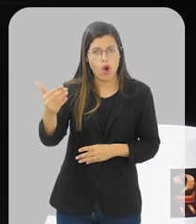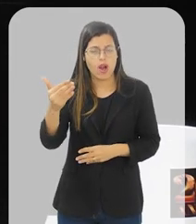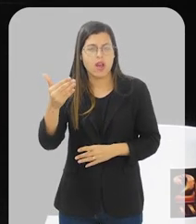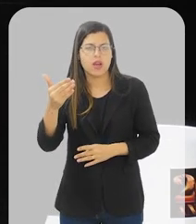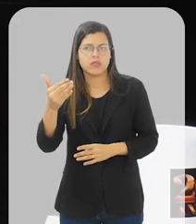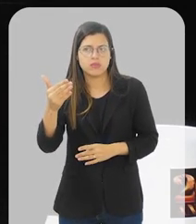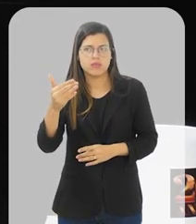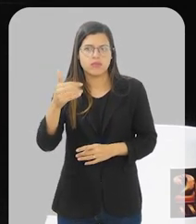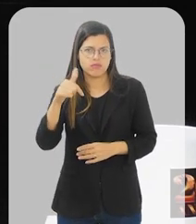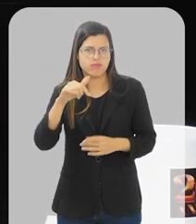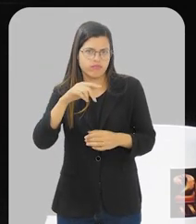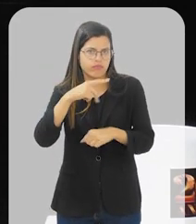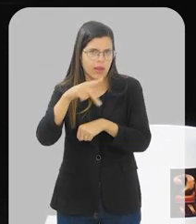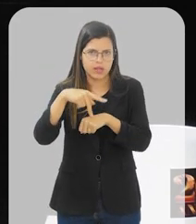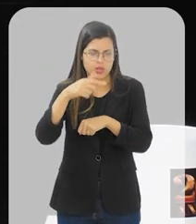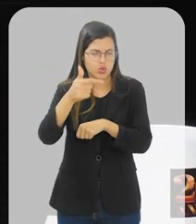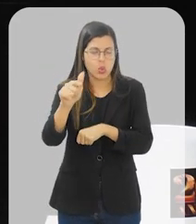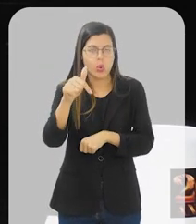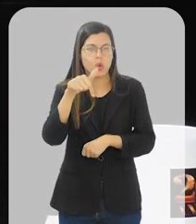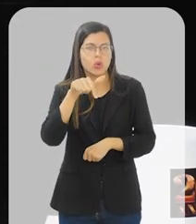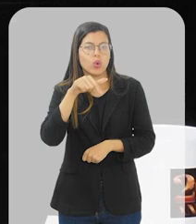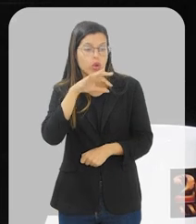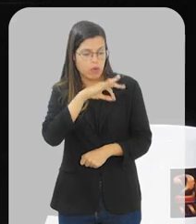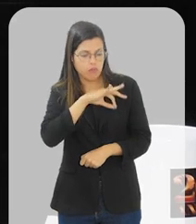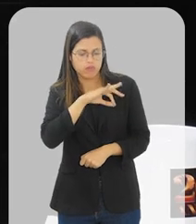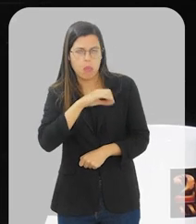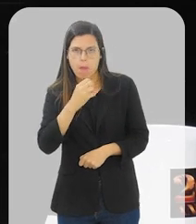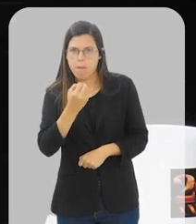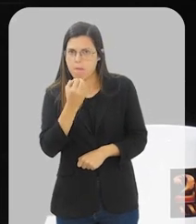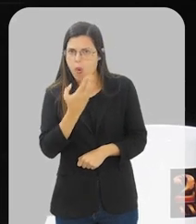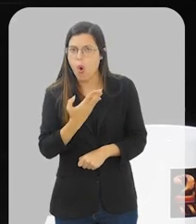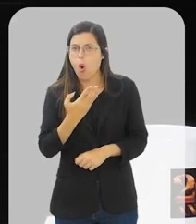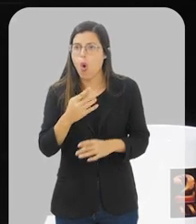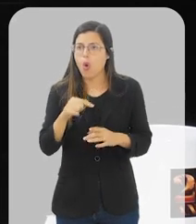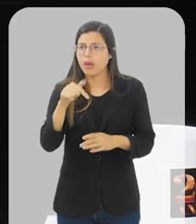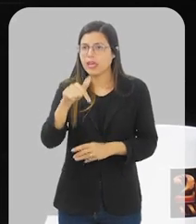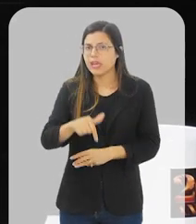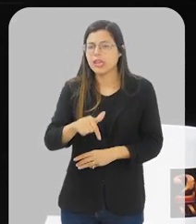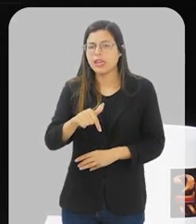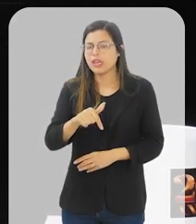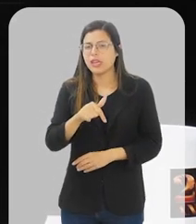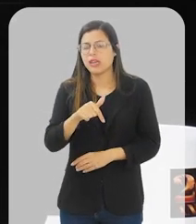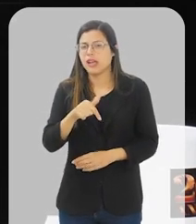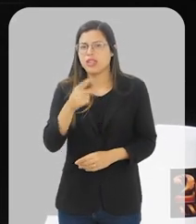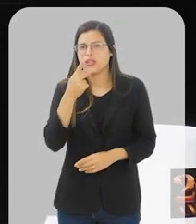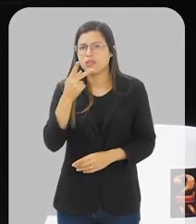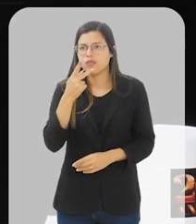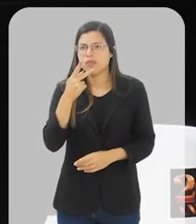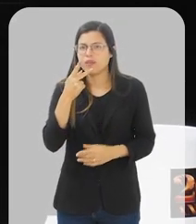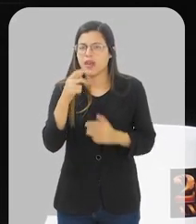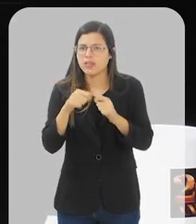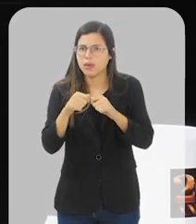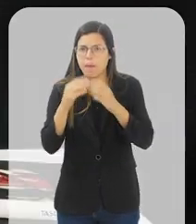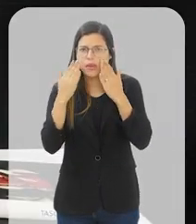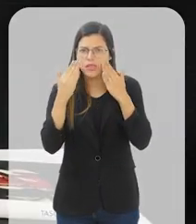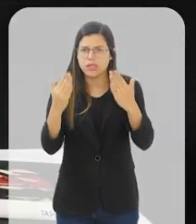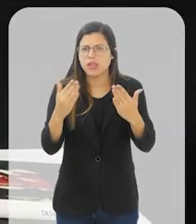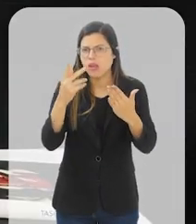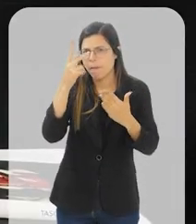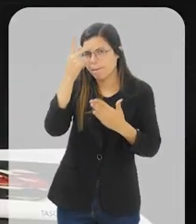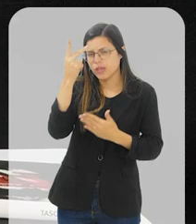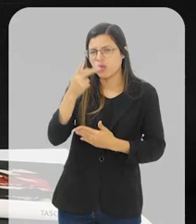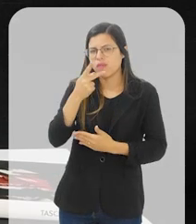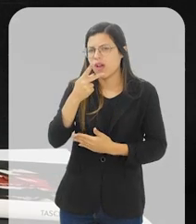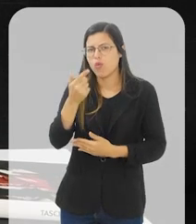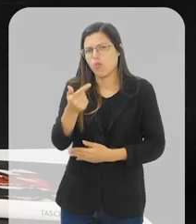remunerado. Aqui, às vezes, a gente vai tocar, pô, não tem dinheiro não, mas, pô, vai ter churrasco e piscina para todo mundo. Mas poxa. Eu